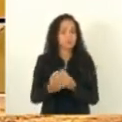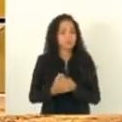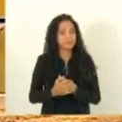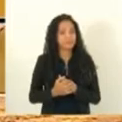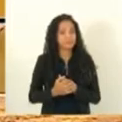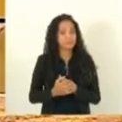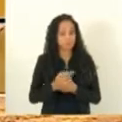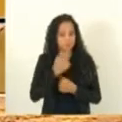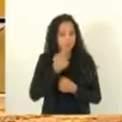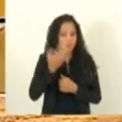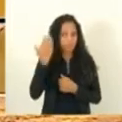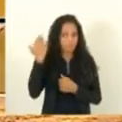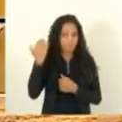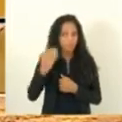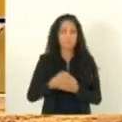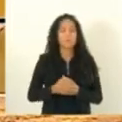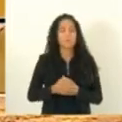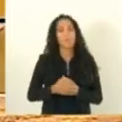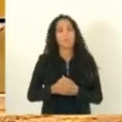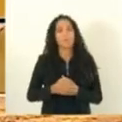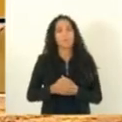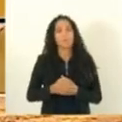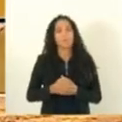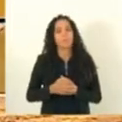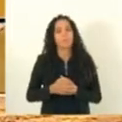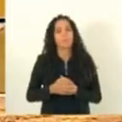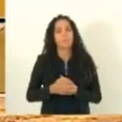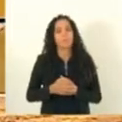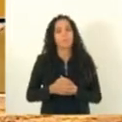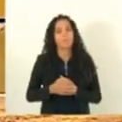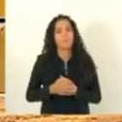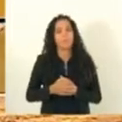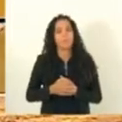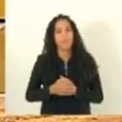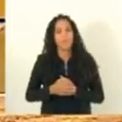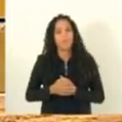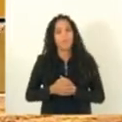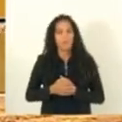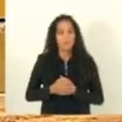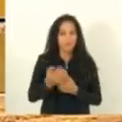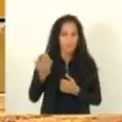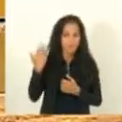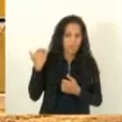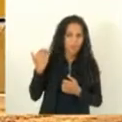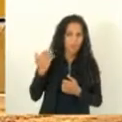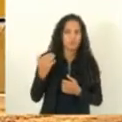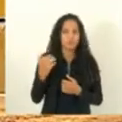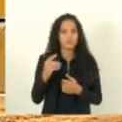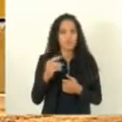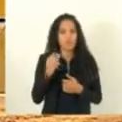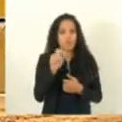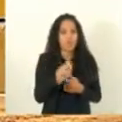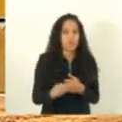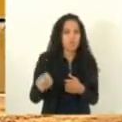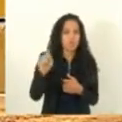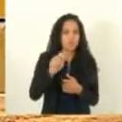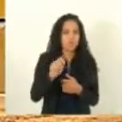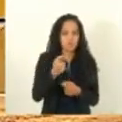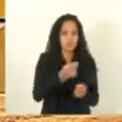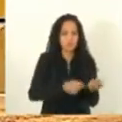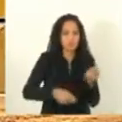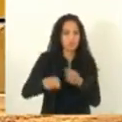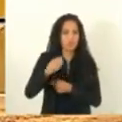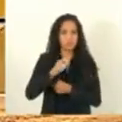Assim, há pouco tempo, antes da AEBS, né, que é a associação que administra